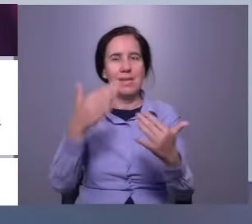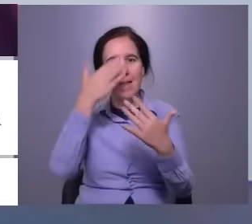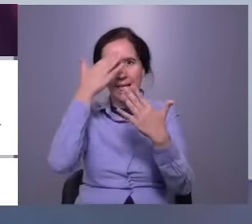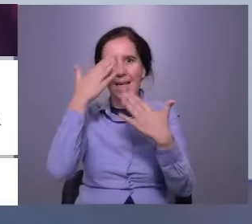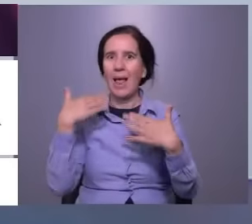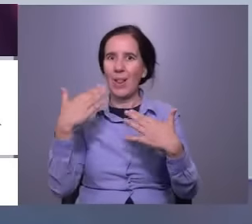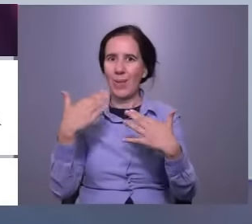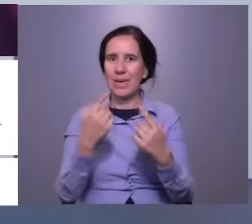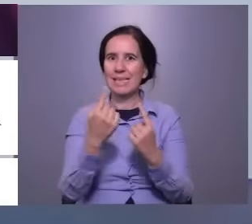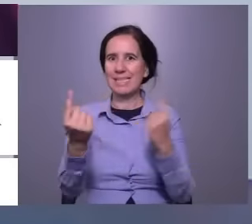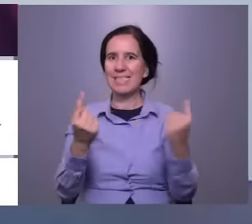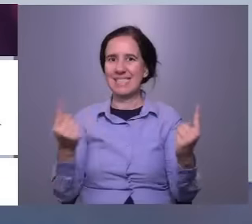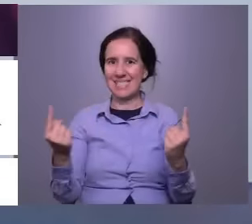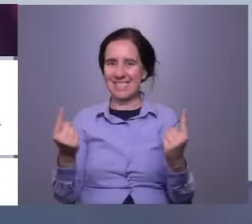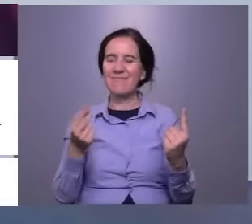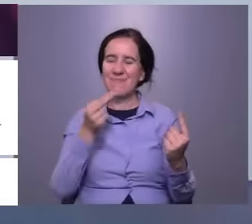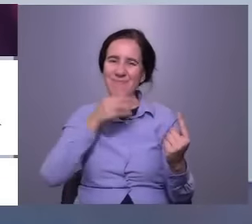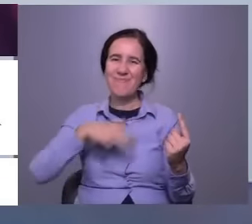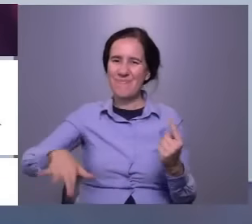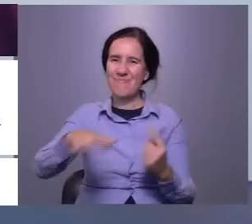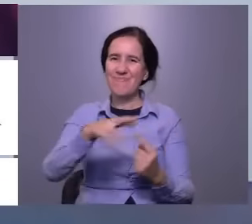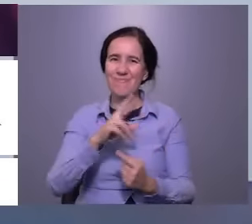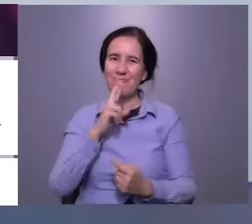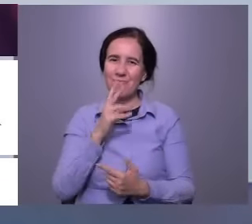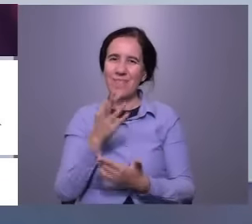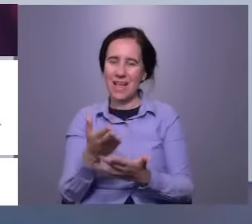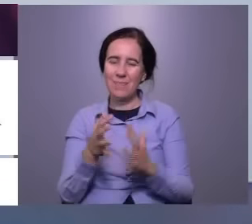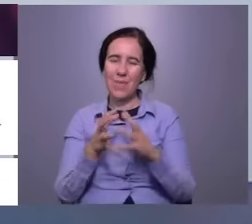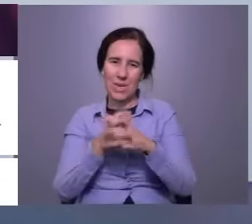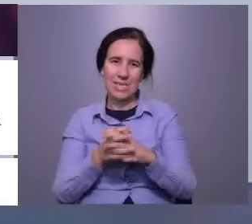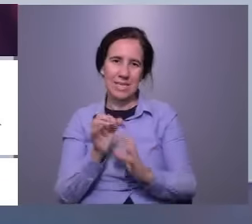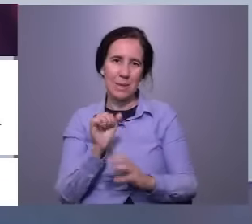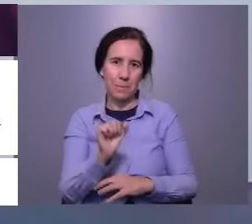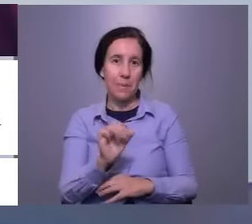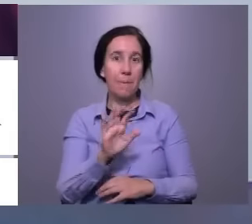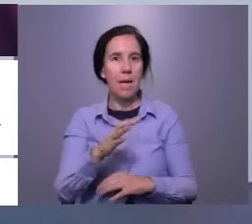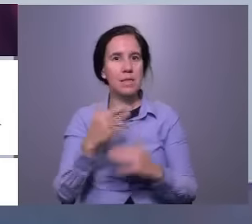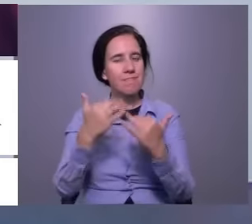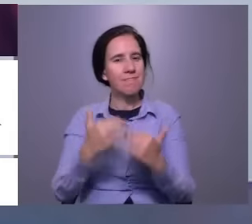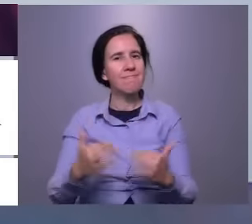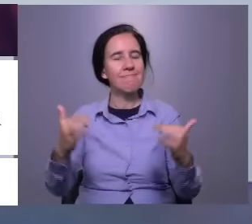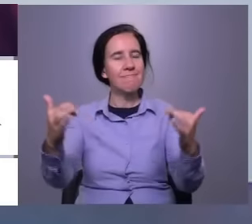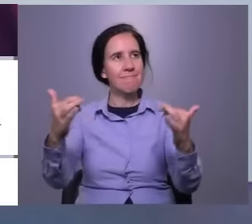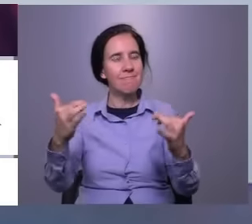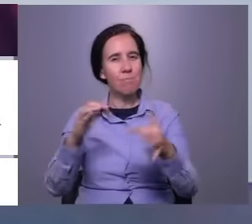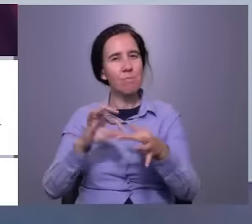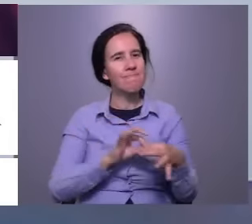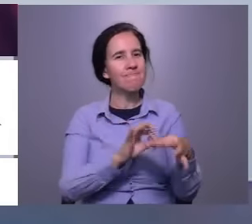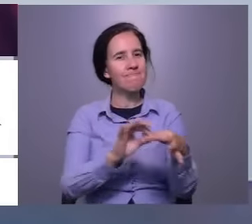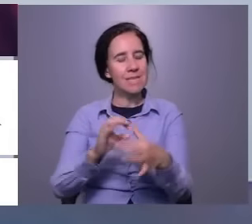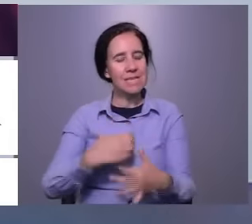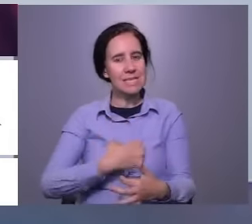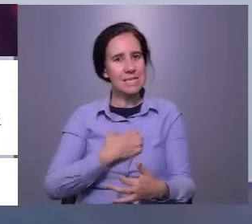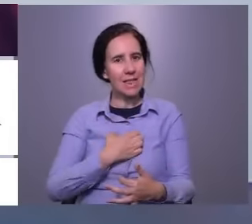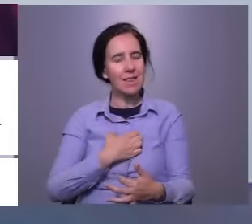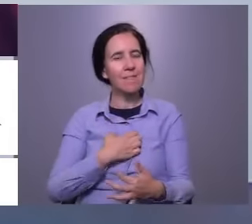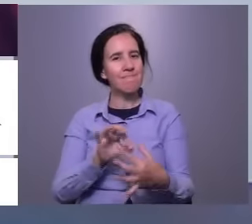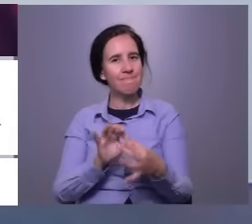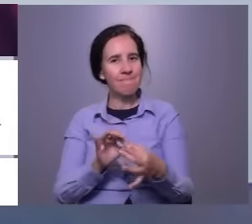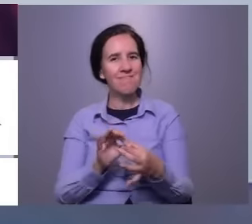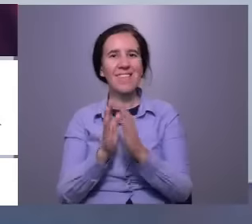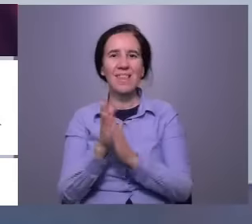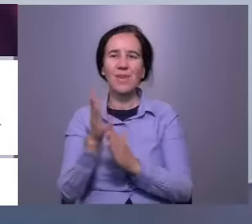Caríssimos irmãos e irmãs, reunimos-nos para celebrar a nossa fé, formamos uma vasta assembleia, uma assembleia que, por causa